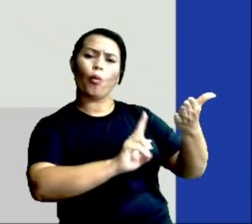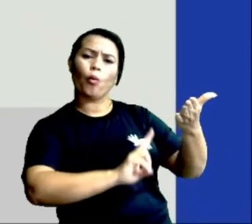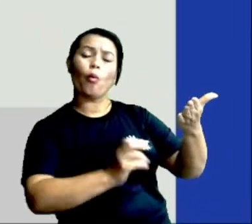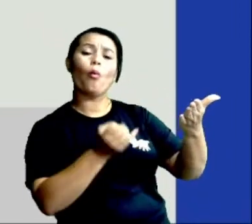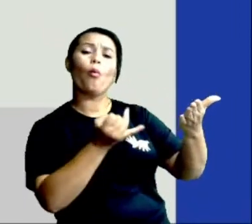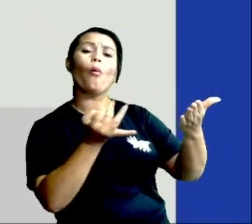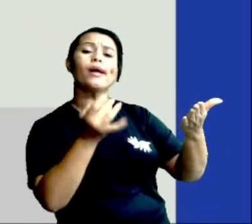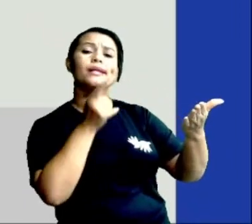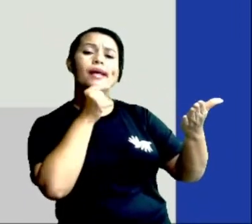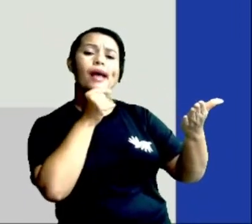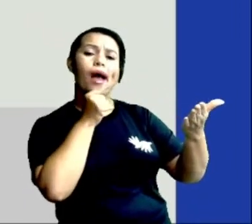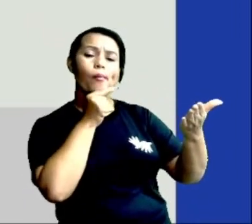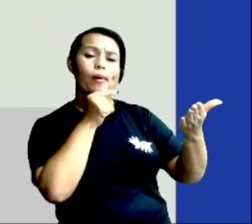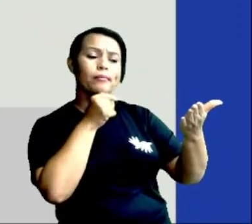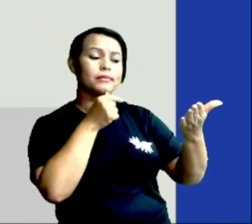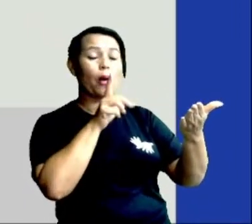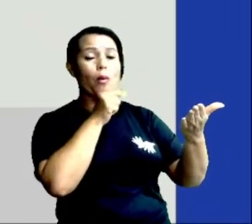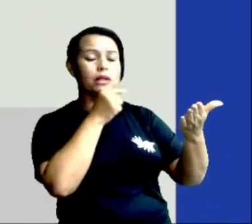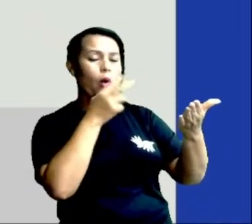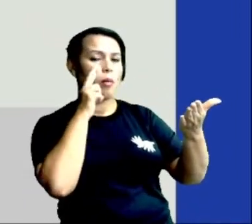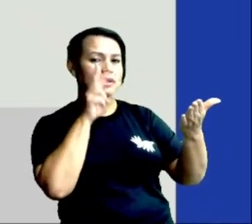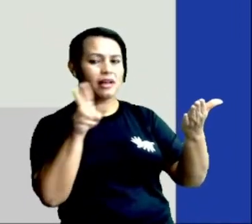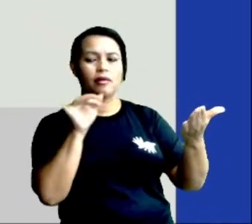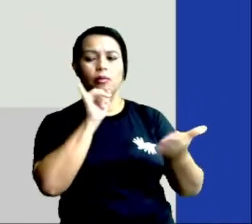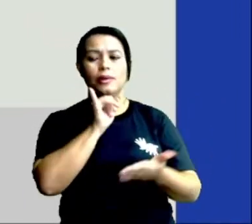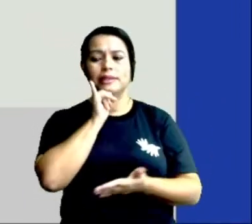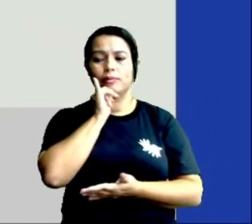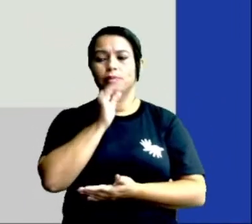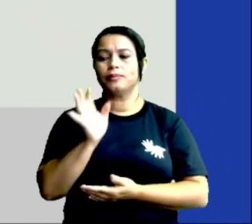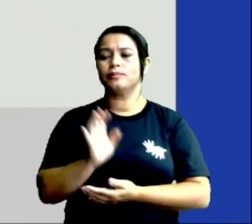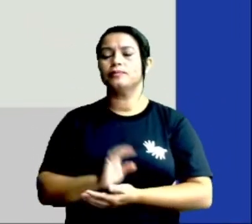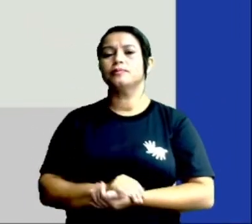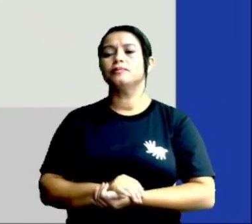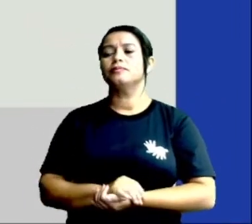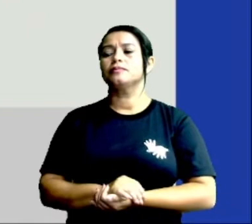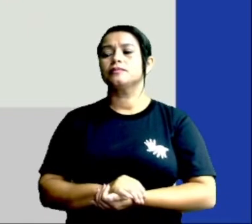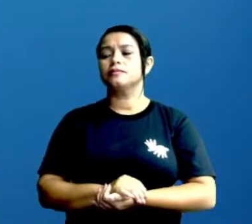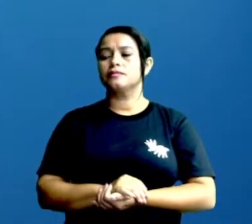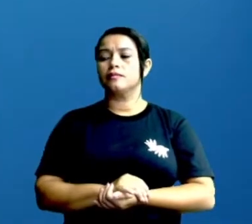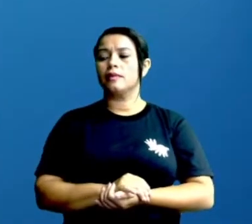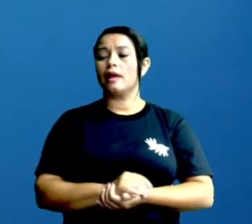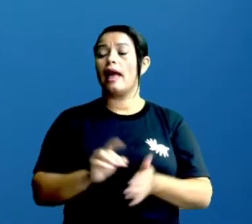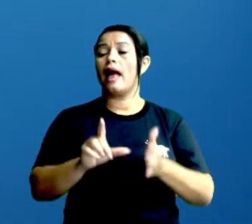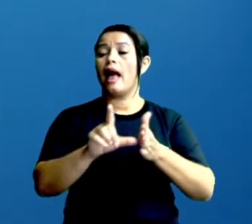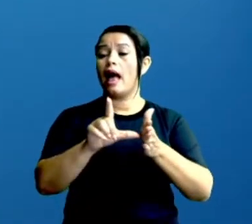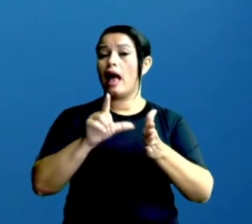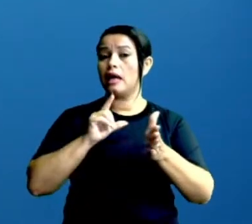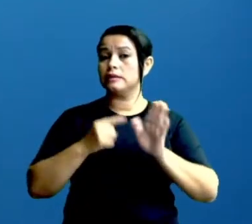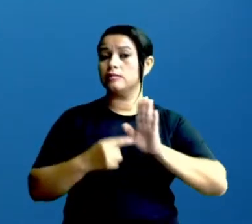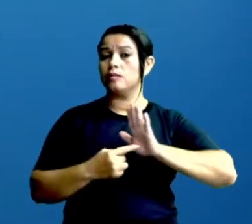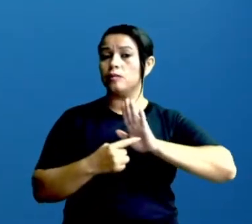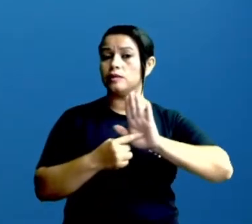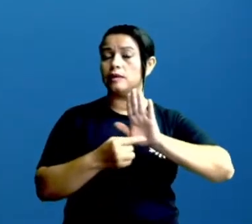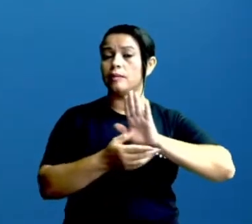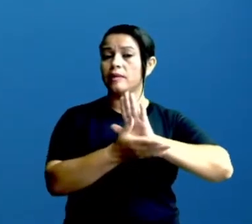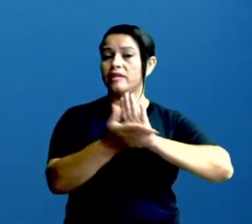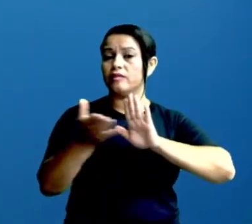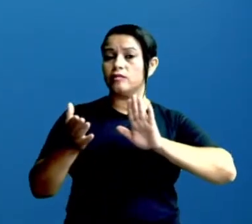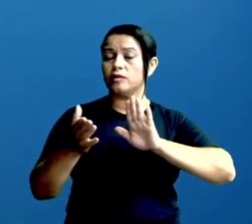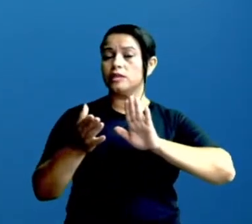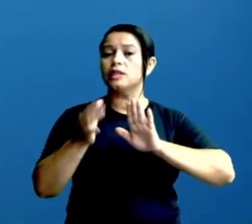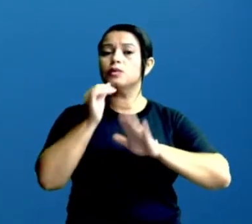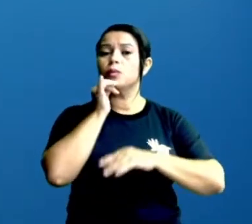foi gasto. Observe o modelo de uma conta. Então, ó, antes de mostrar aqui para vocês, tá?